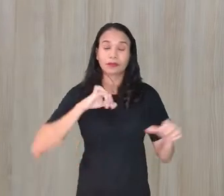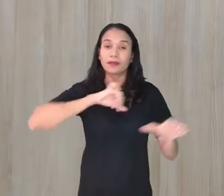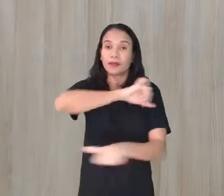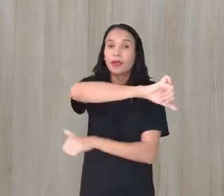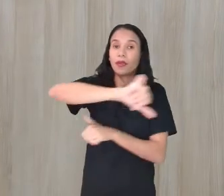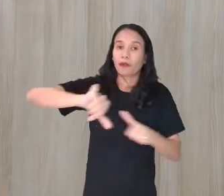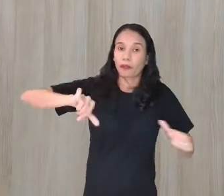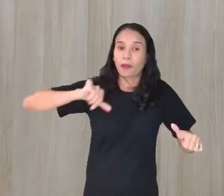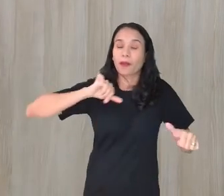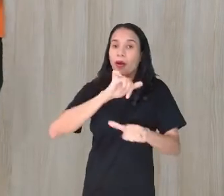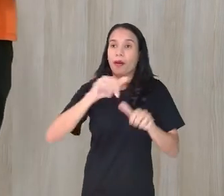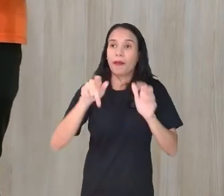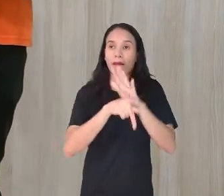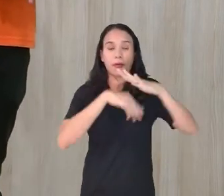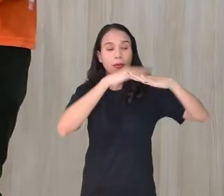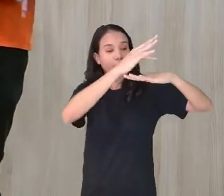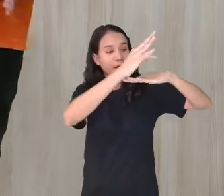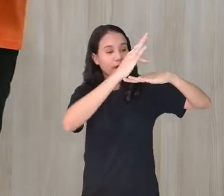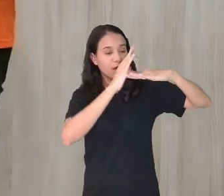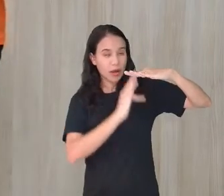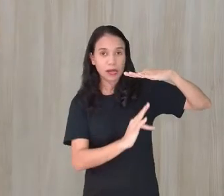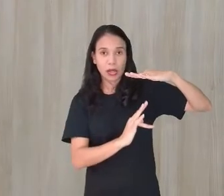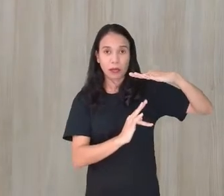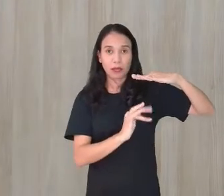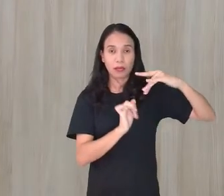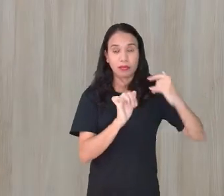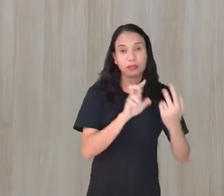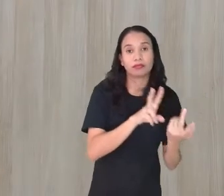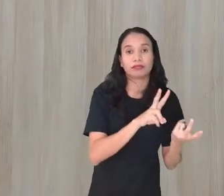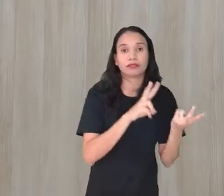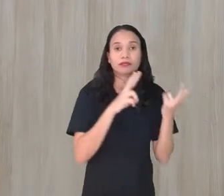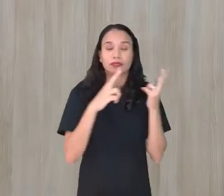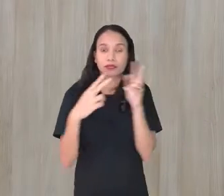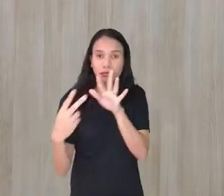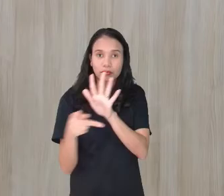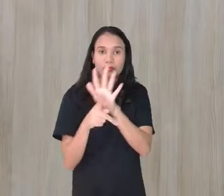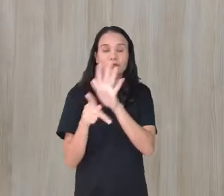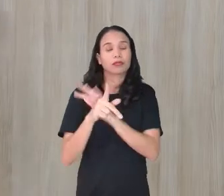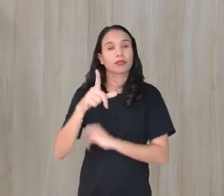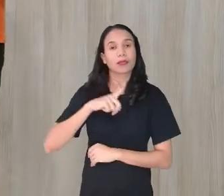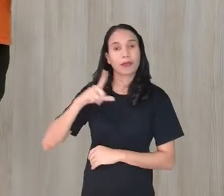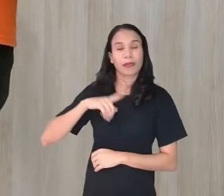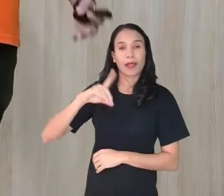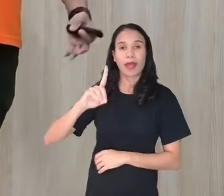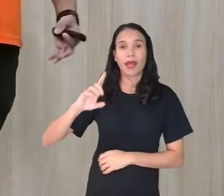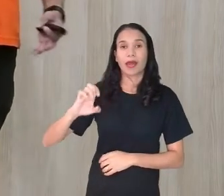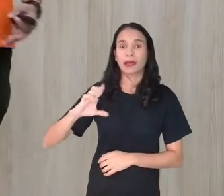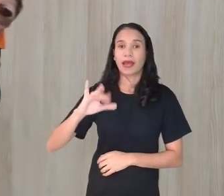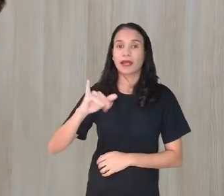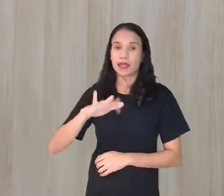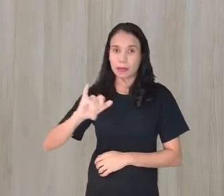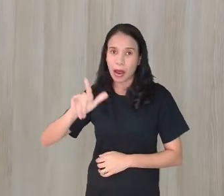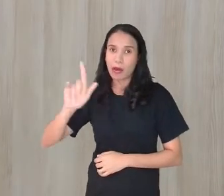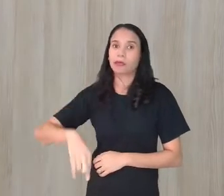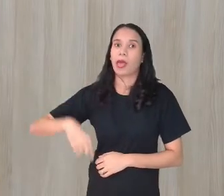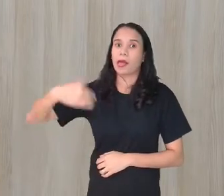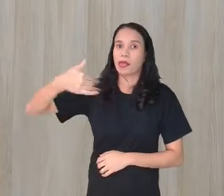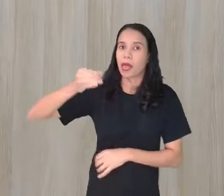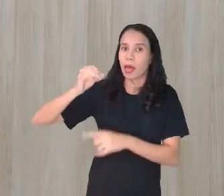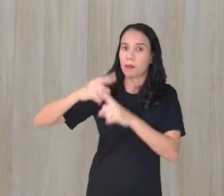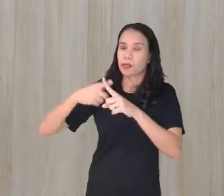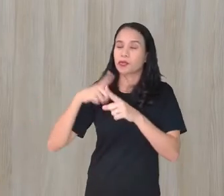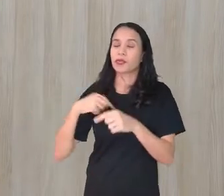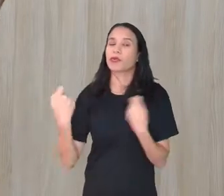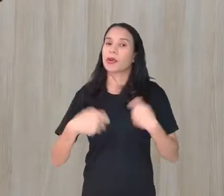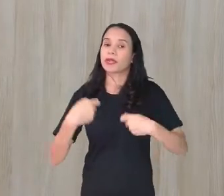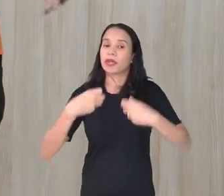transformar uma fração ordinária em uma fração decimal. Para isso acontecer, a gente precisa definir, né, o